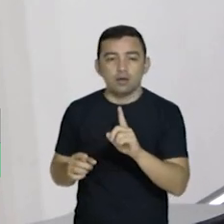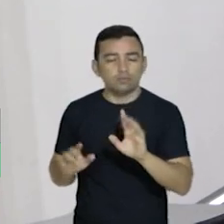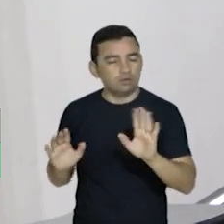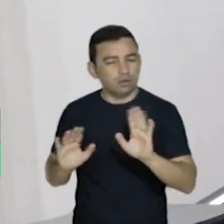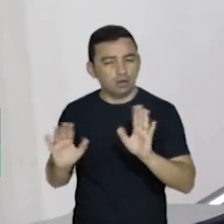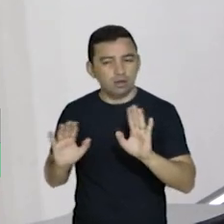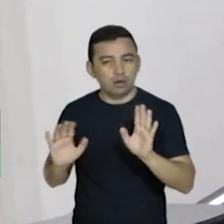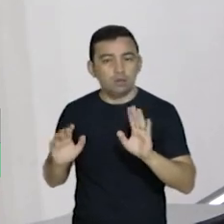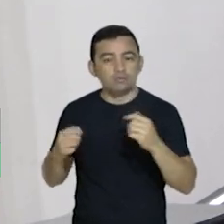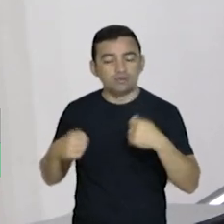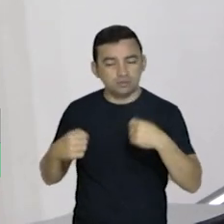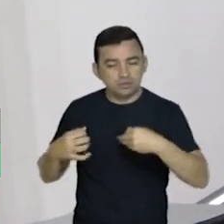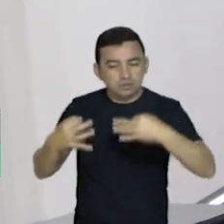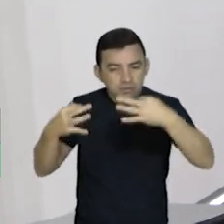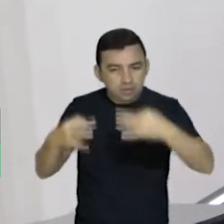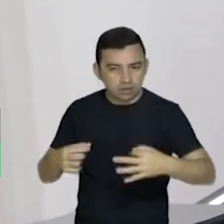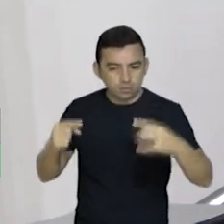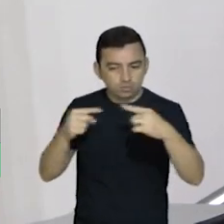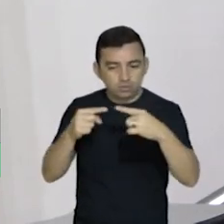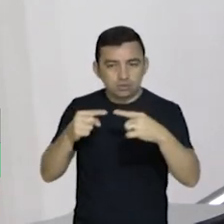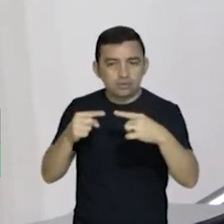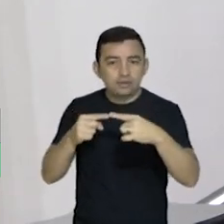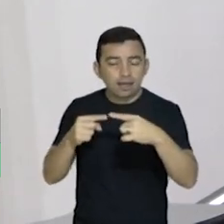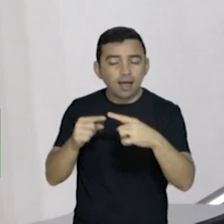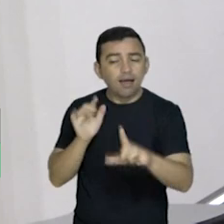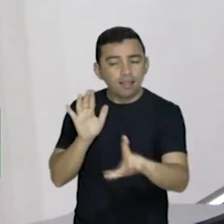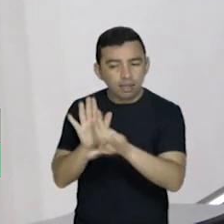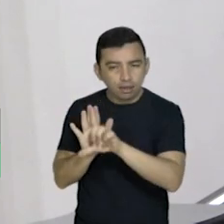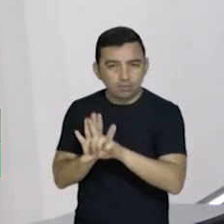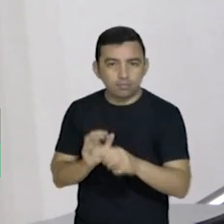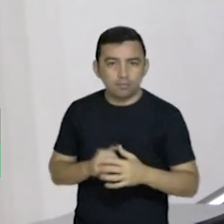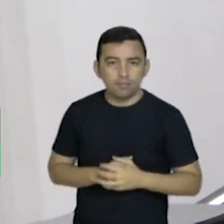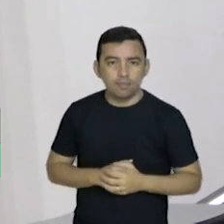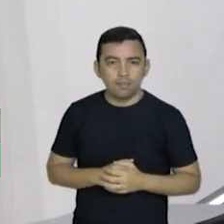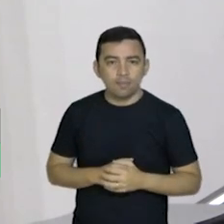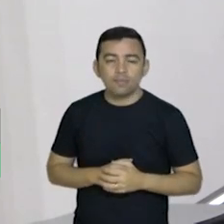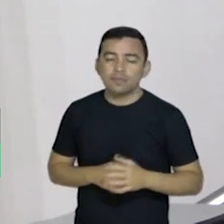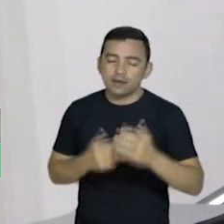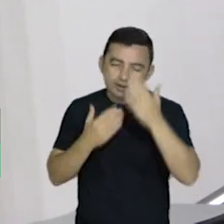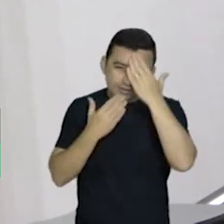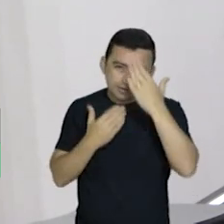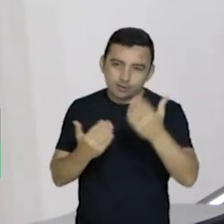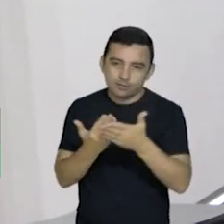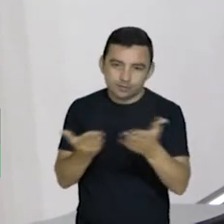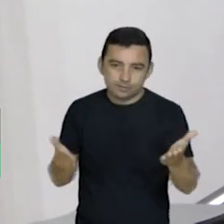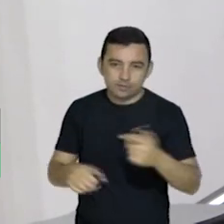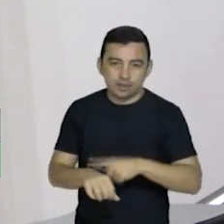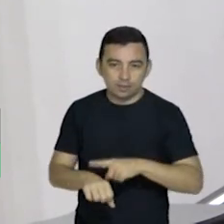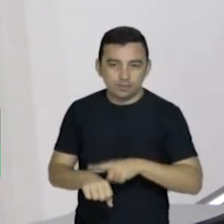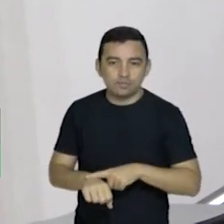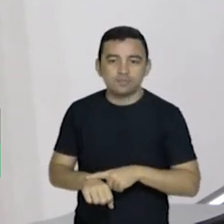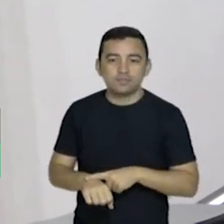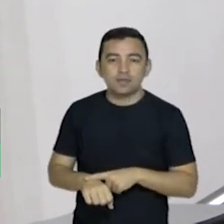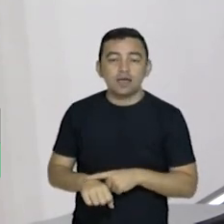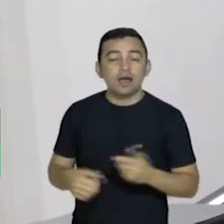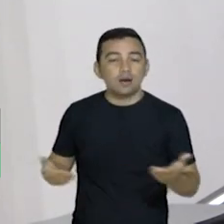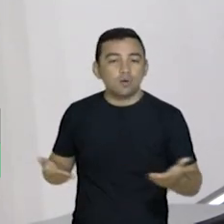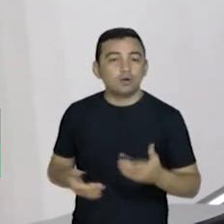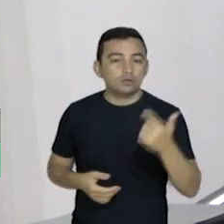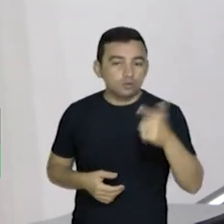do que a lei permite e o bom senso também é muito importante nesses casos então Agradeço o espaço e mais uma vez eu deixo aqui